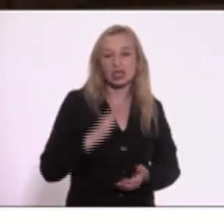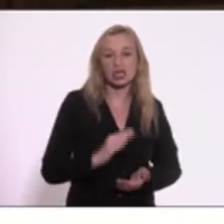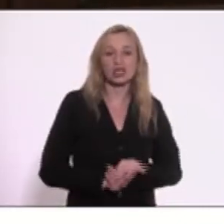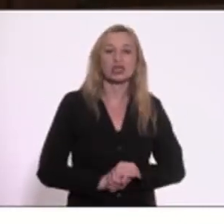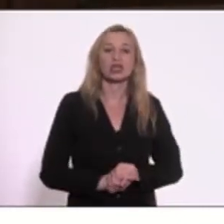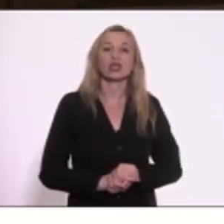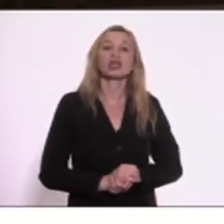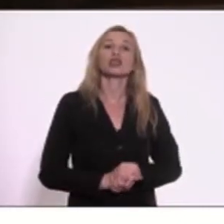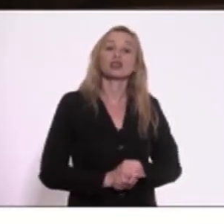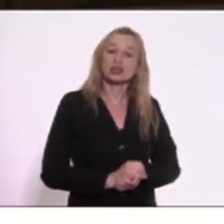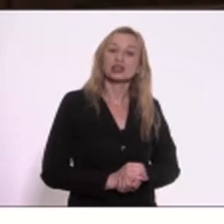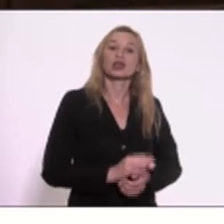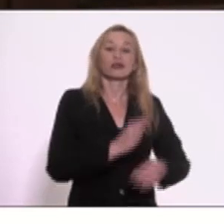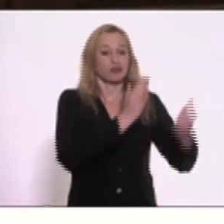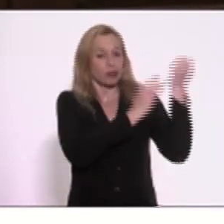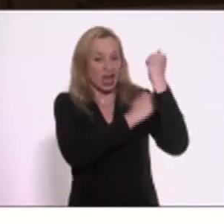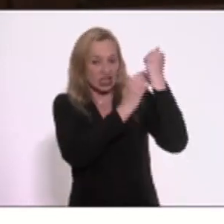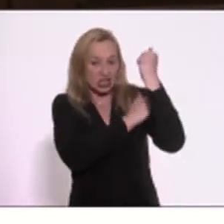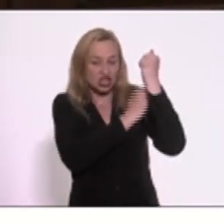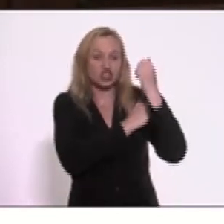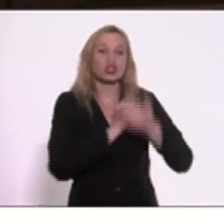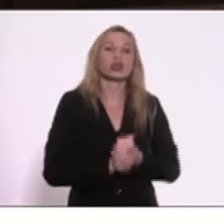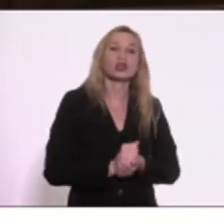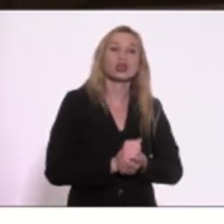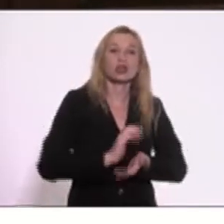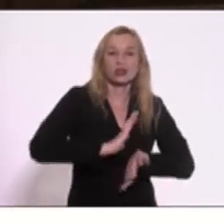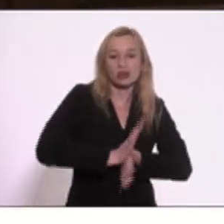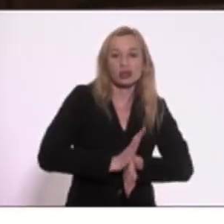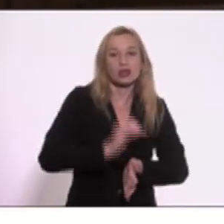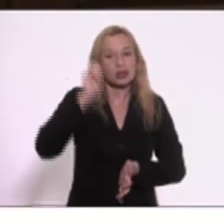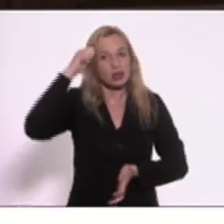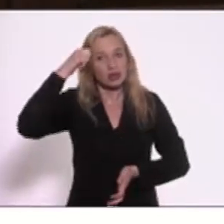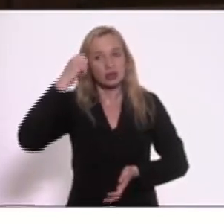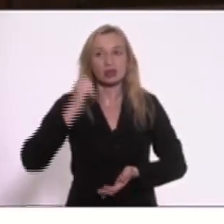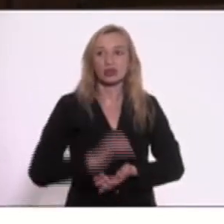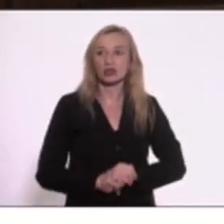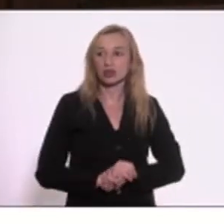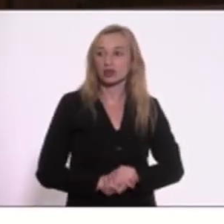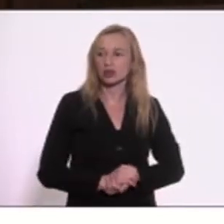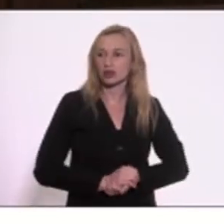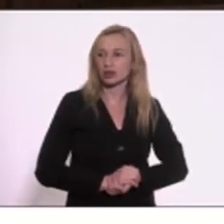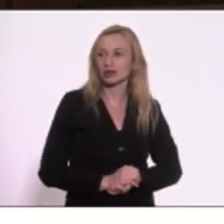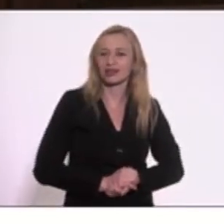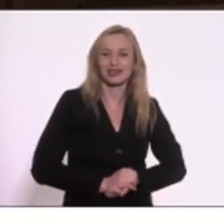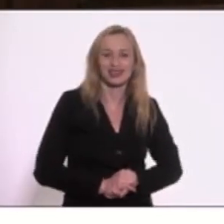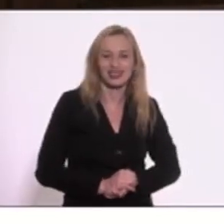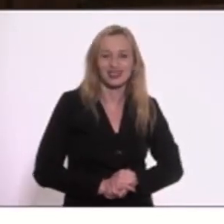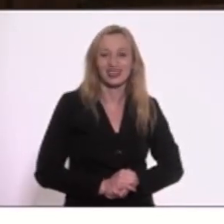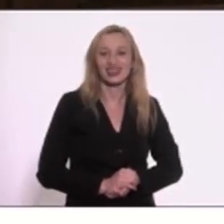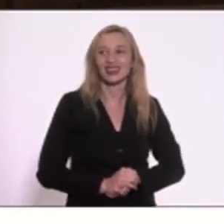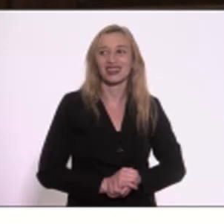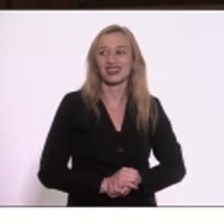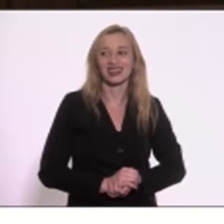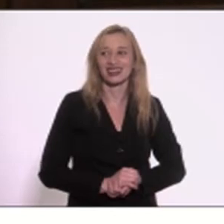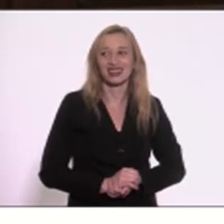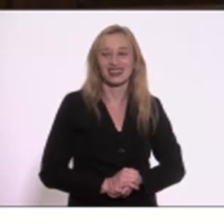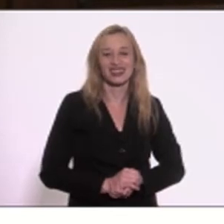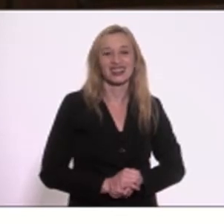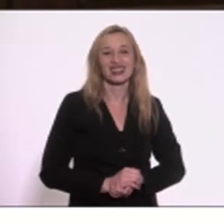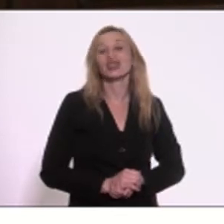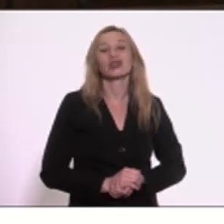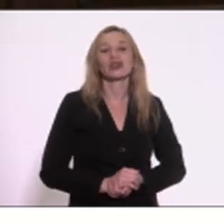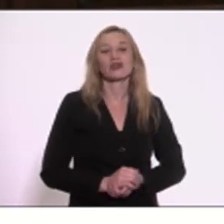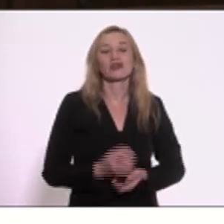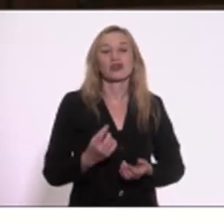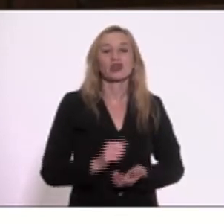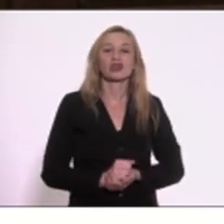marcadamente machista, ainda é marcadamente racista, ainda é marcadamente homofóbica. Isso se traduz no parlamento, porque eu estou achando que nessa